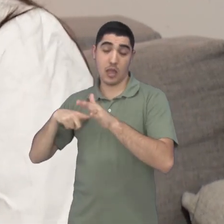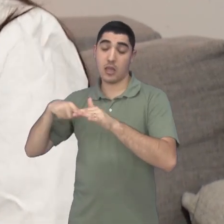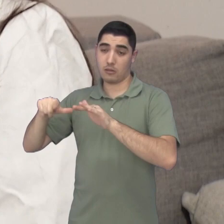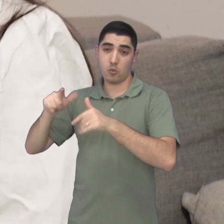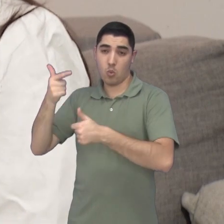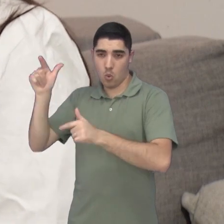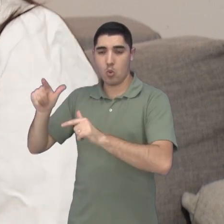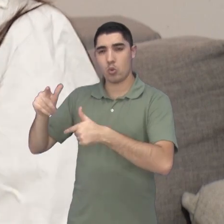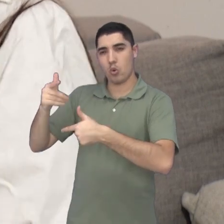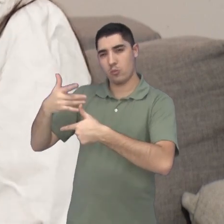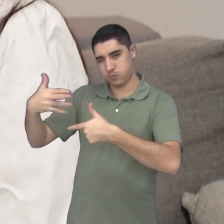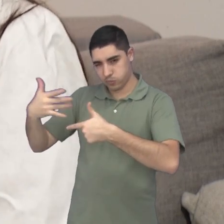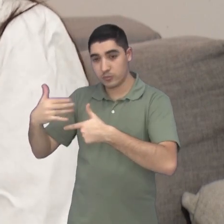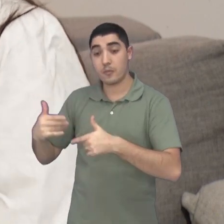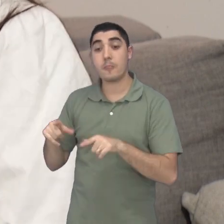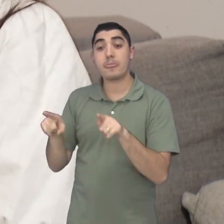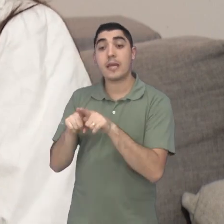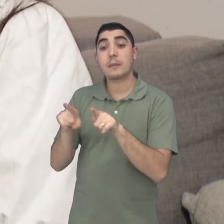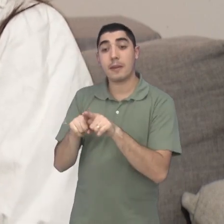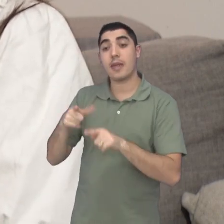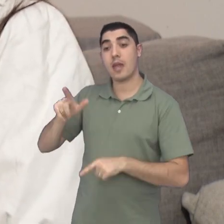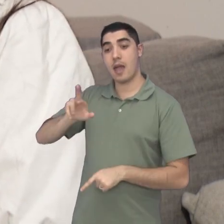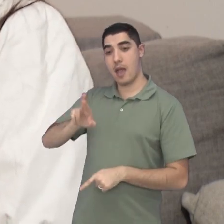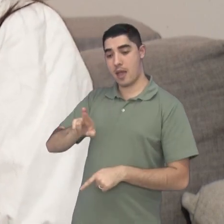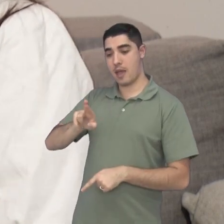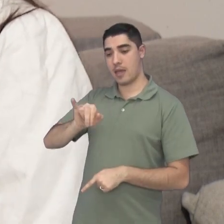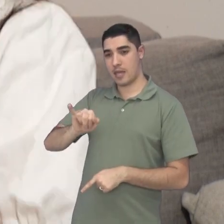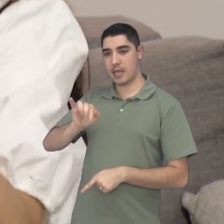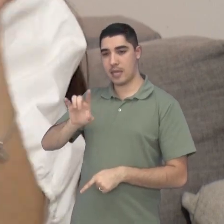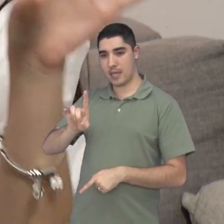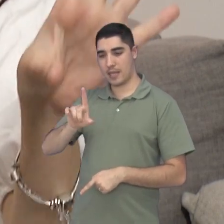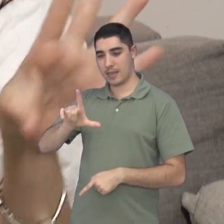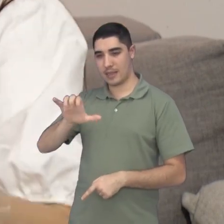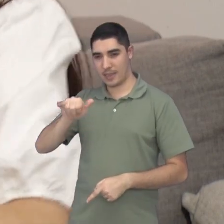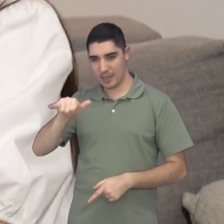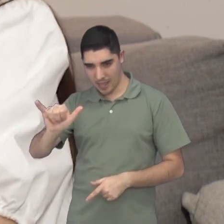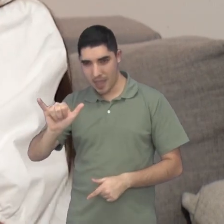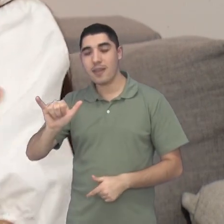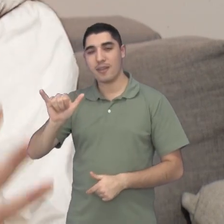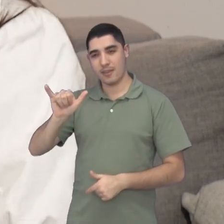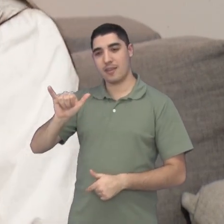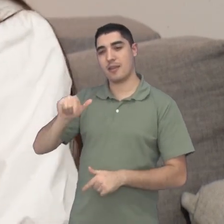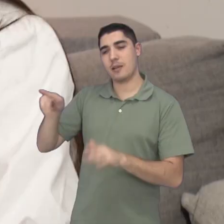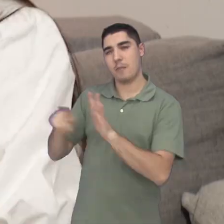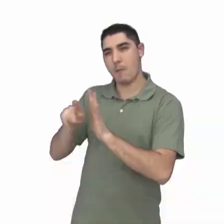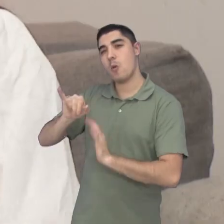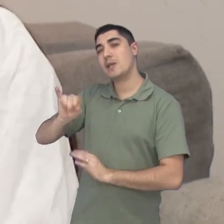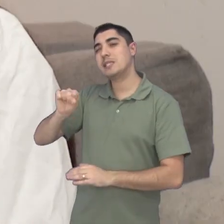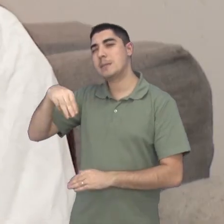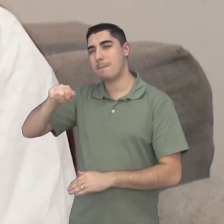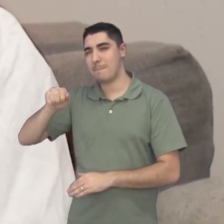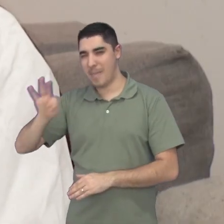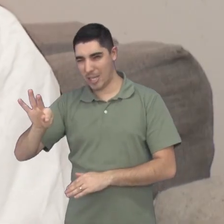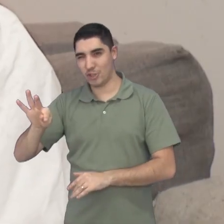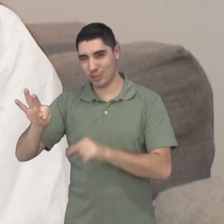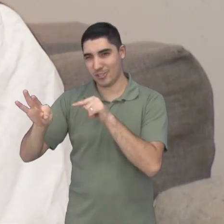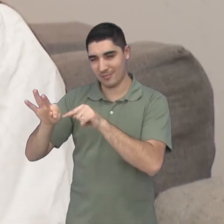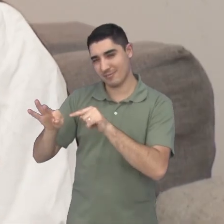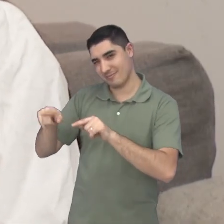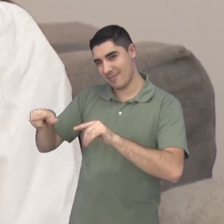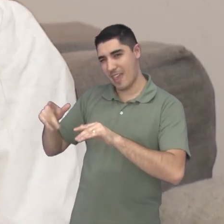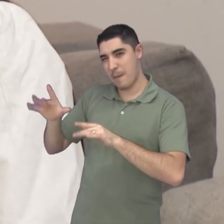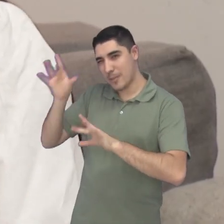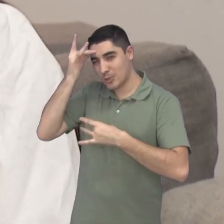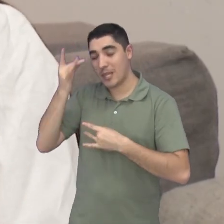dublagem, foi a Ismet, em Ridley Jones, da Netflix. E alguns outros, mas esses são os principais. Eu também sou uma pessoa